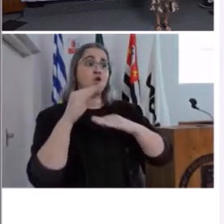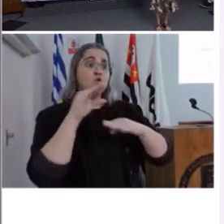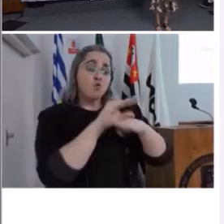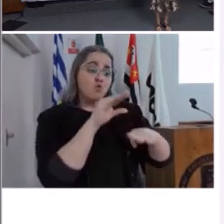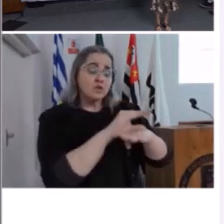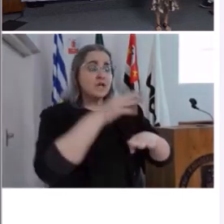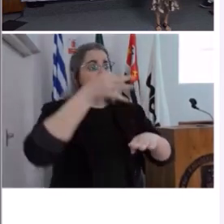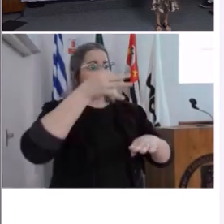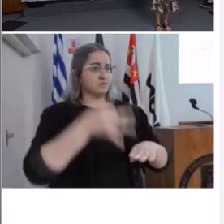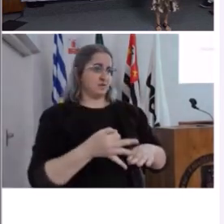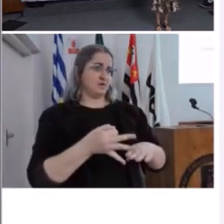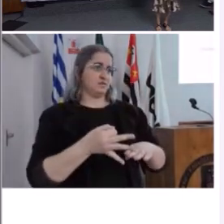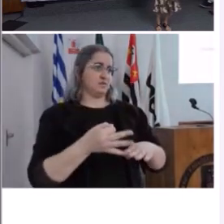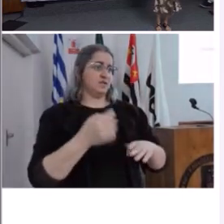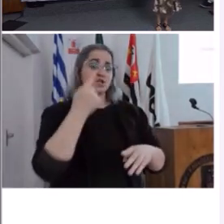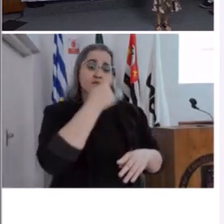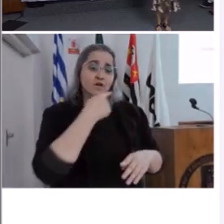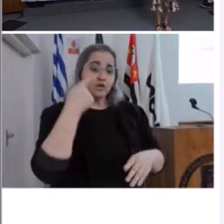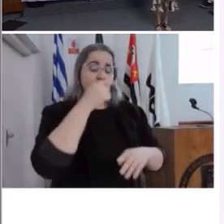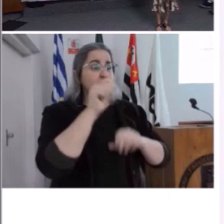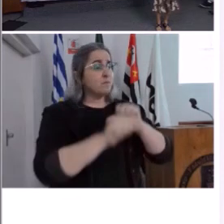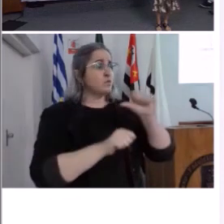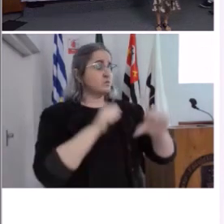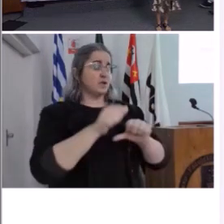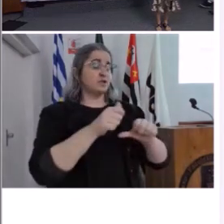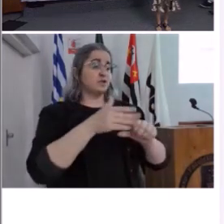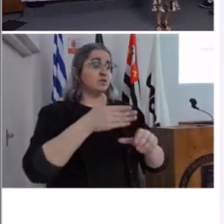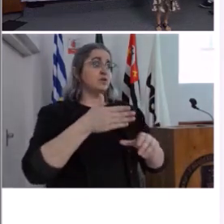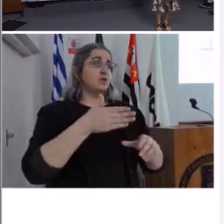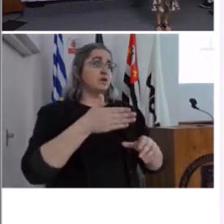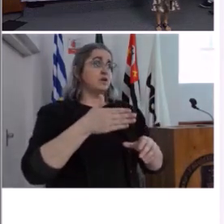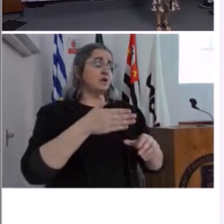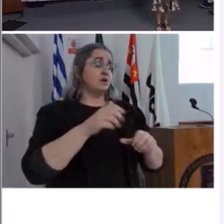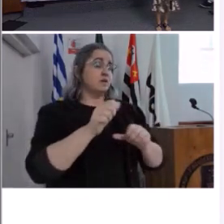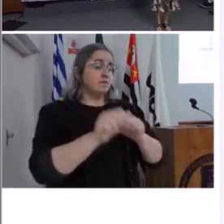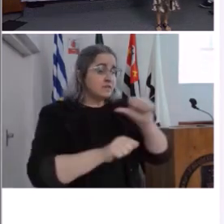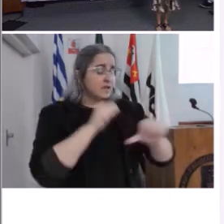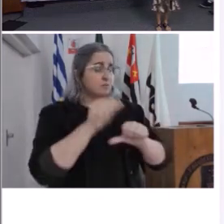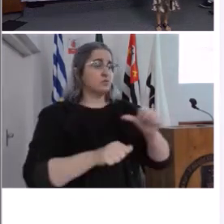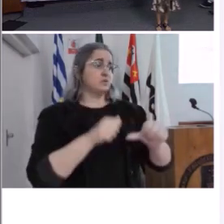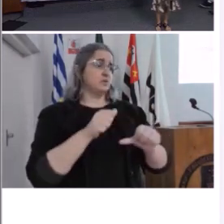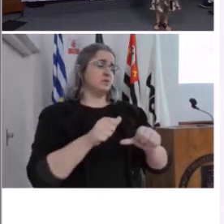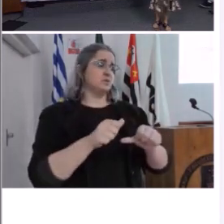se você mudar essa flora bucal, já era. O paciente já vai ter um comprometimento altamente